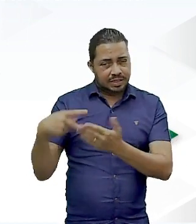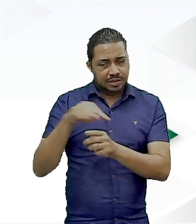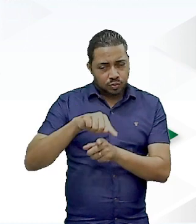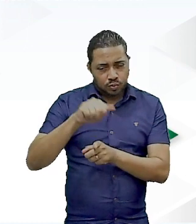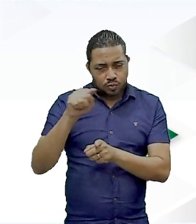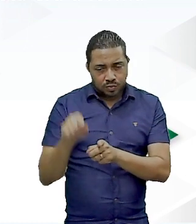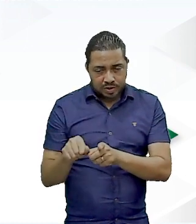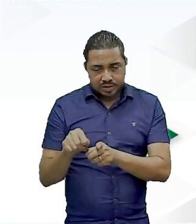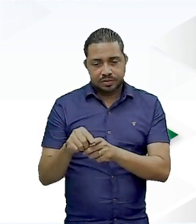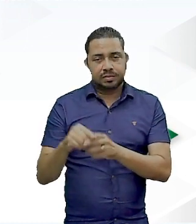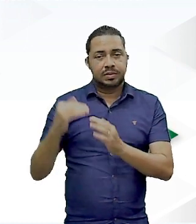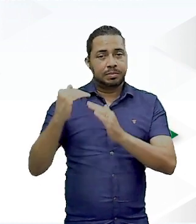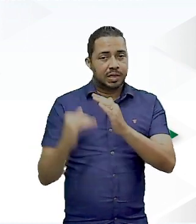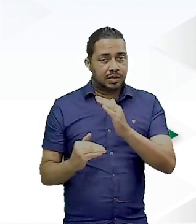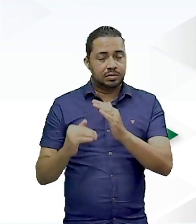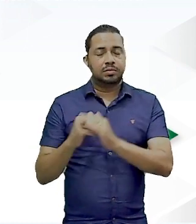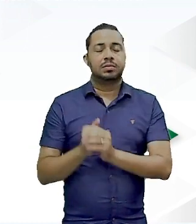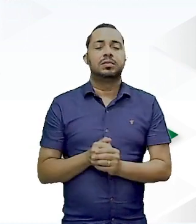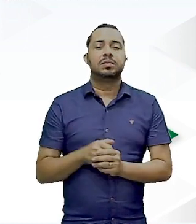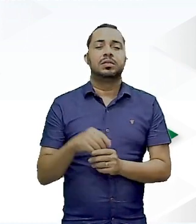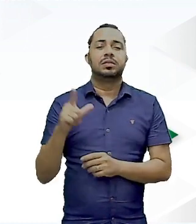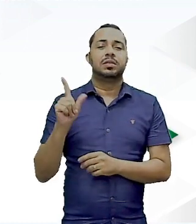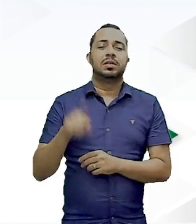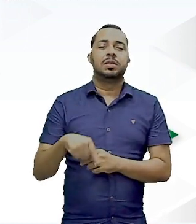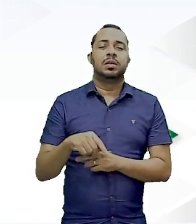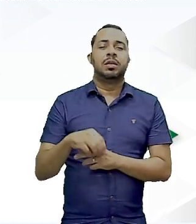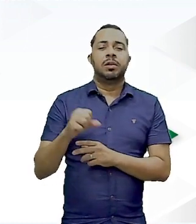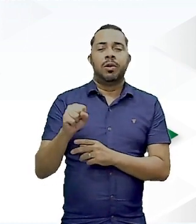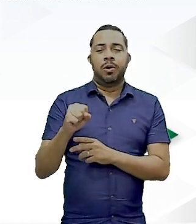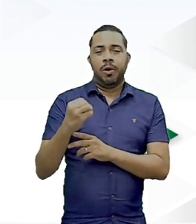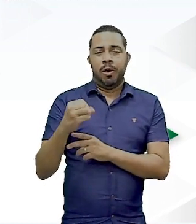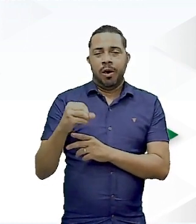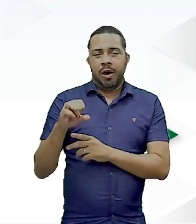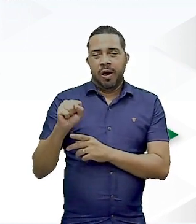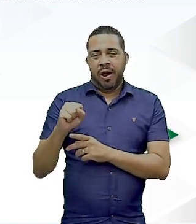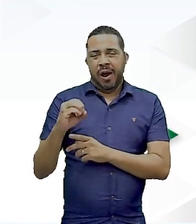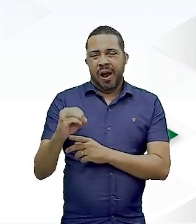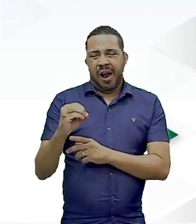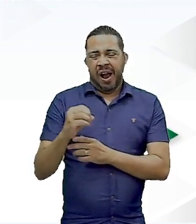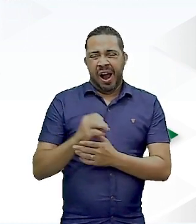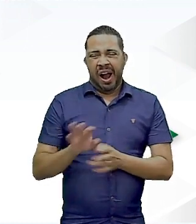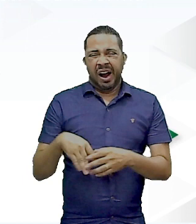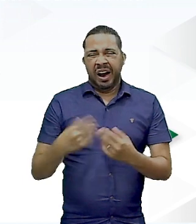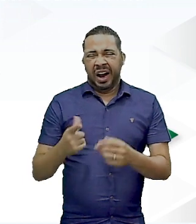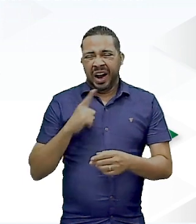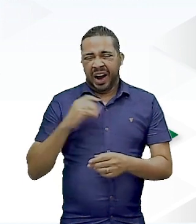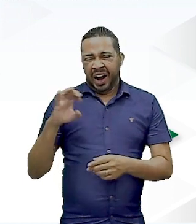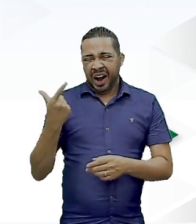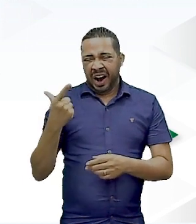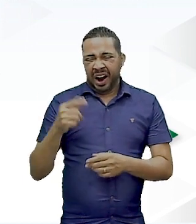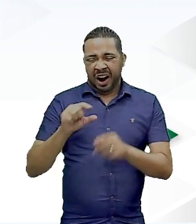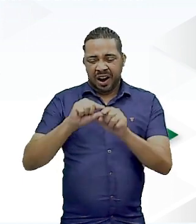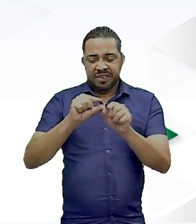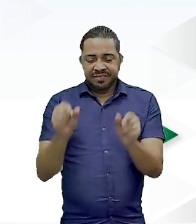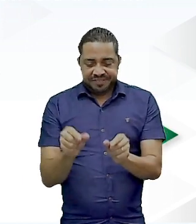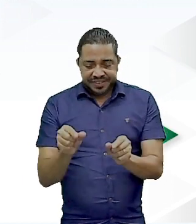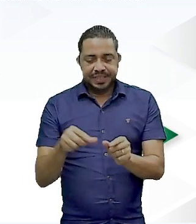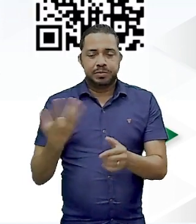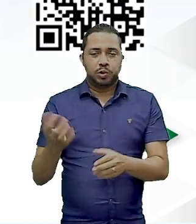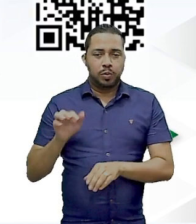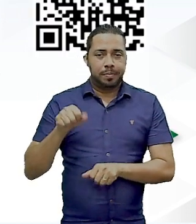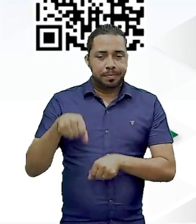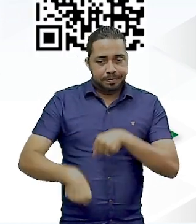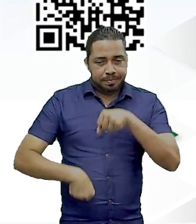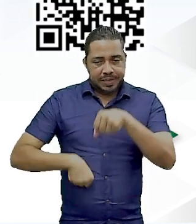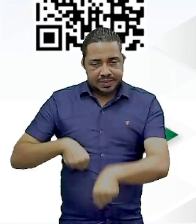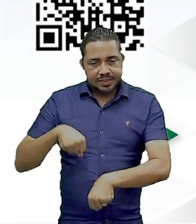baixo é chamado de osso do calcanhar, ou, claro, né, a ferradura ou a pata do animal